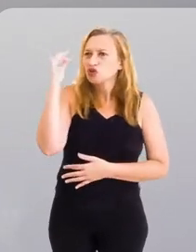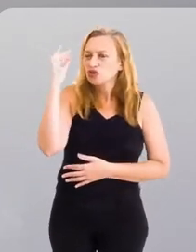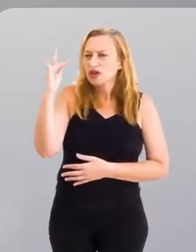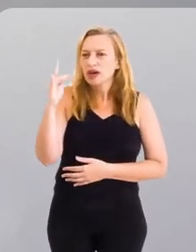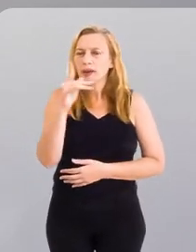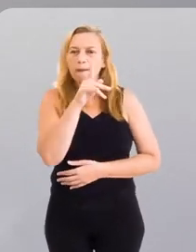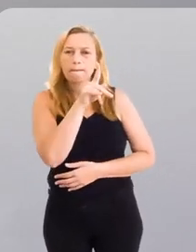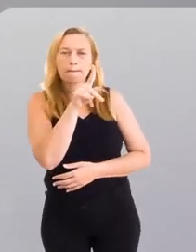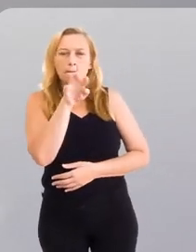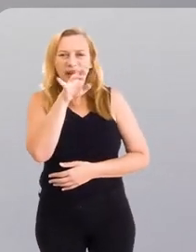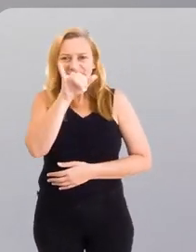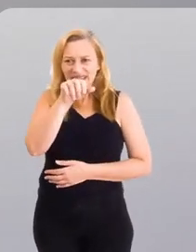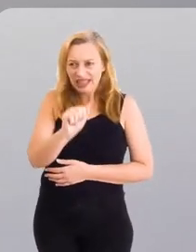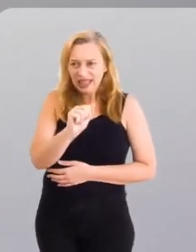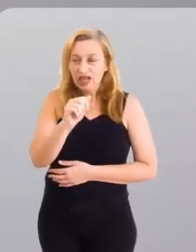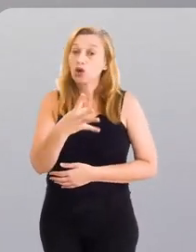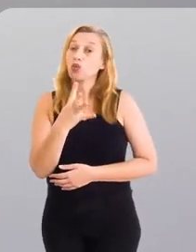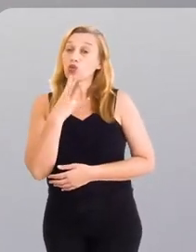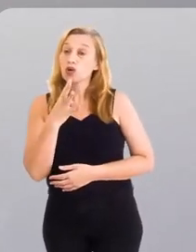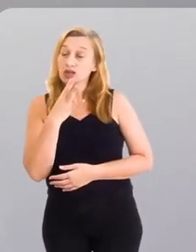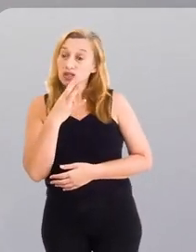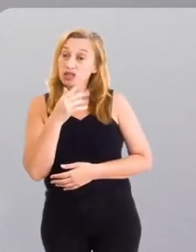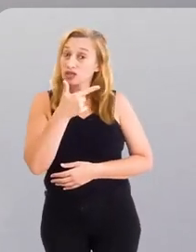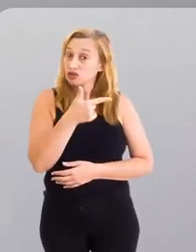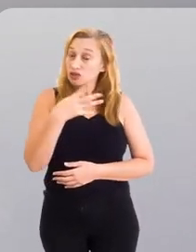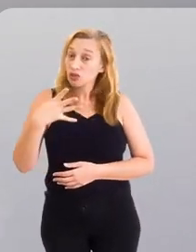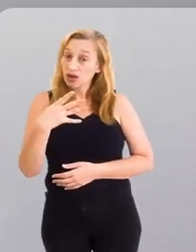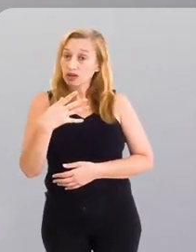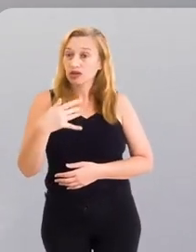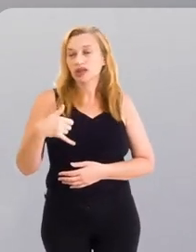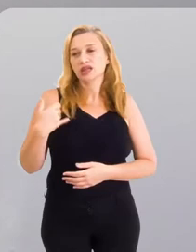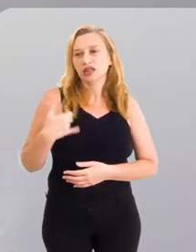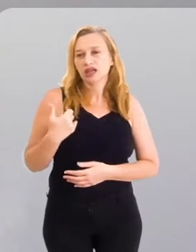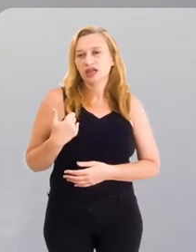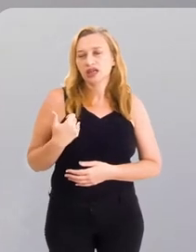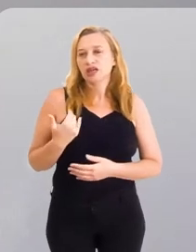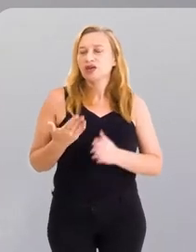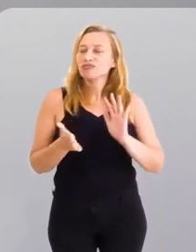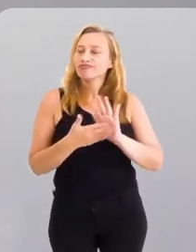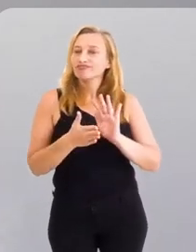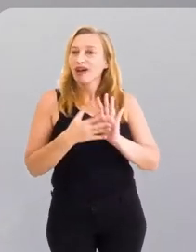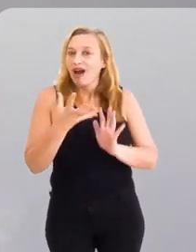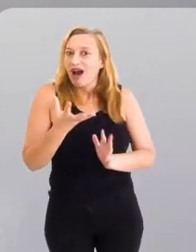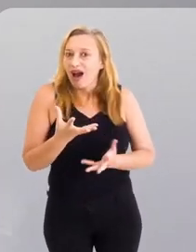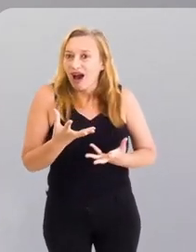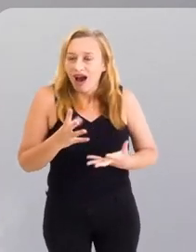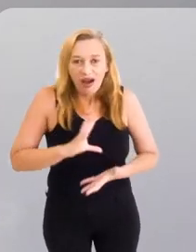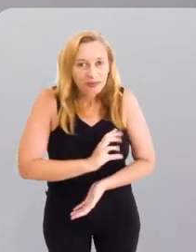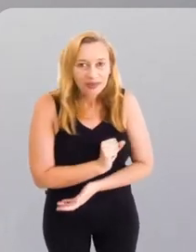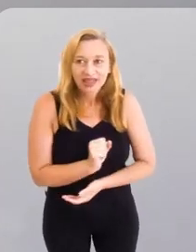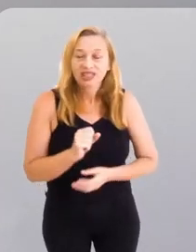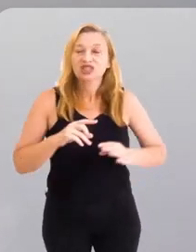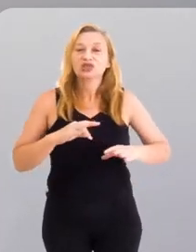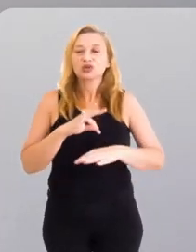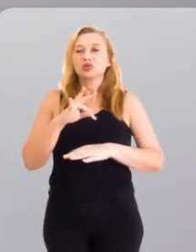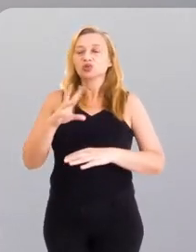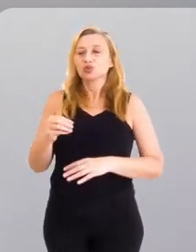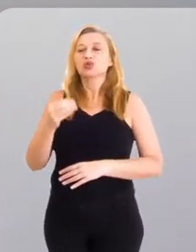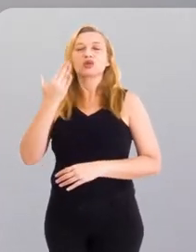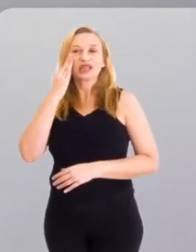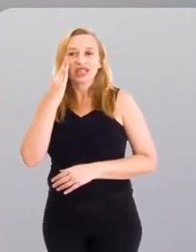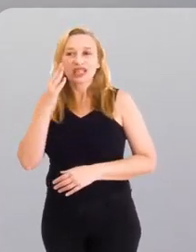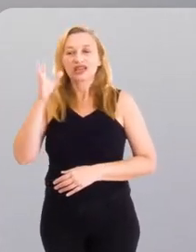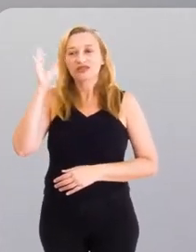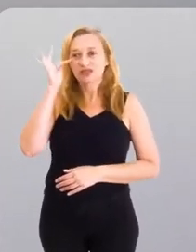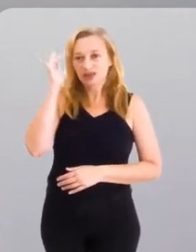busca uma filosofia prática e vivencial. Eu a conheci aos 24 anos e me encantei pela proposta, porque era exatamente o